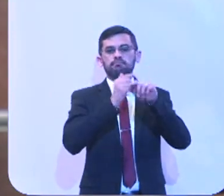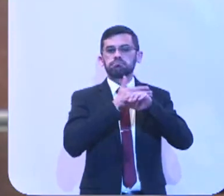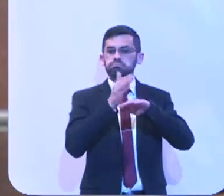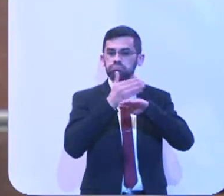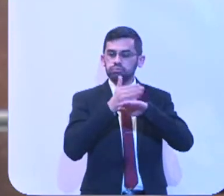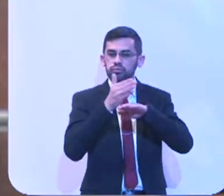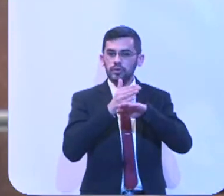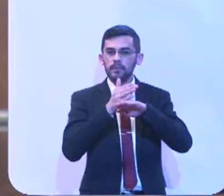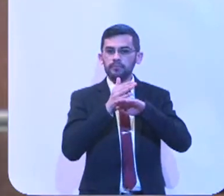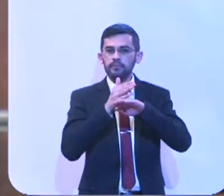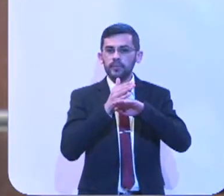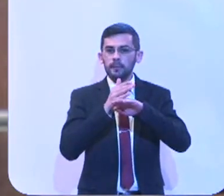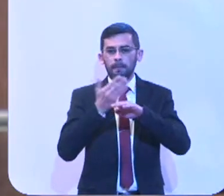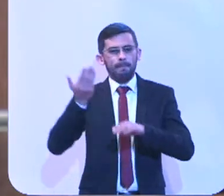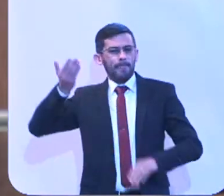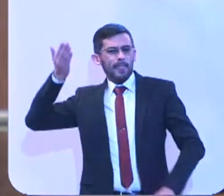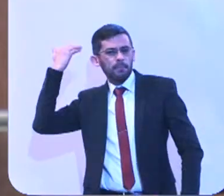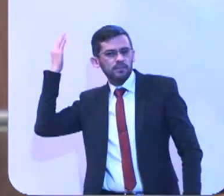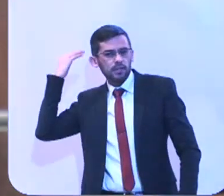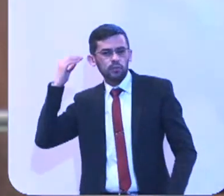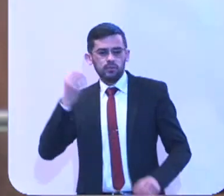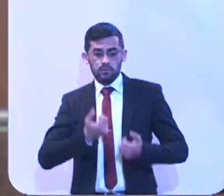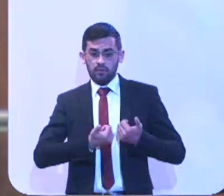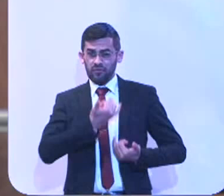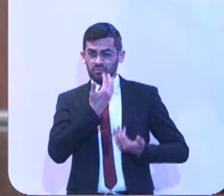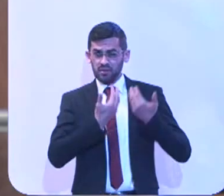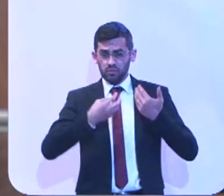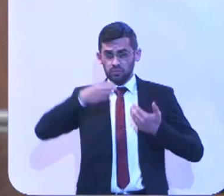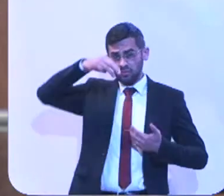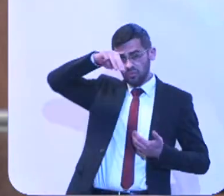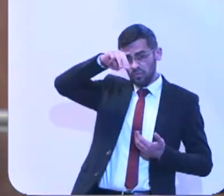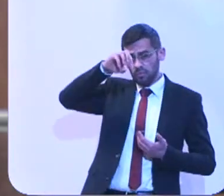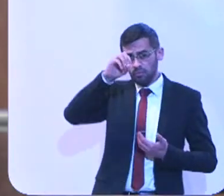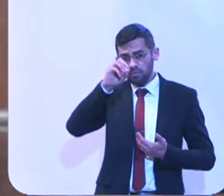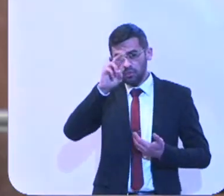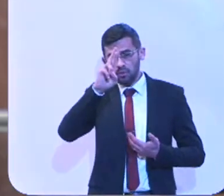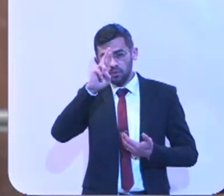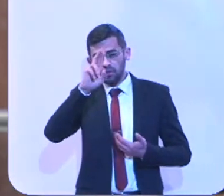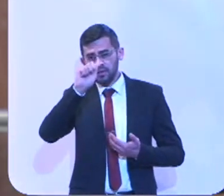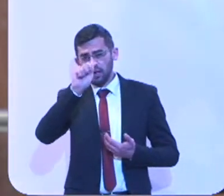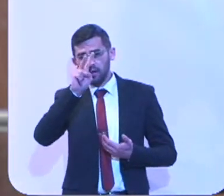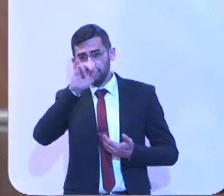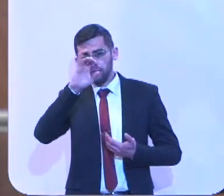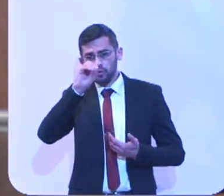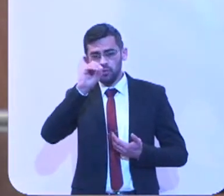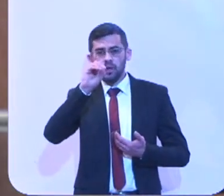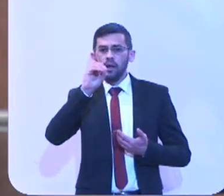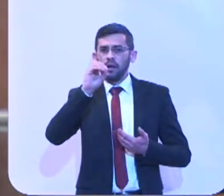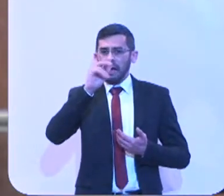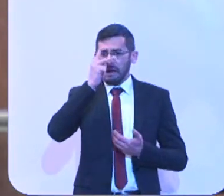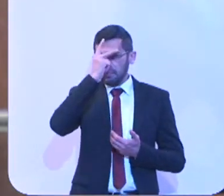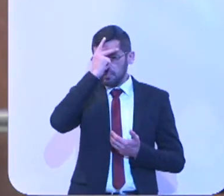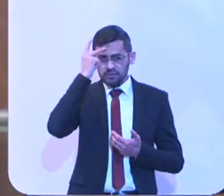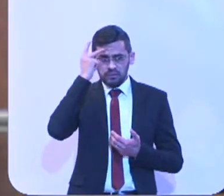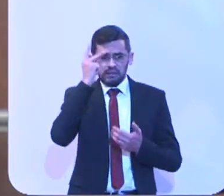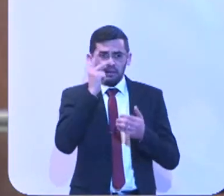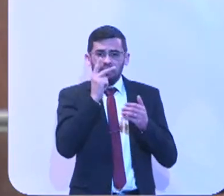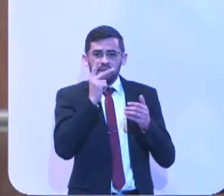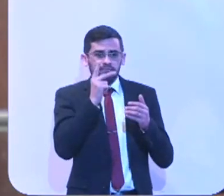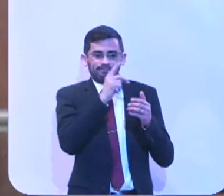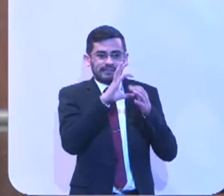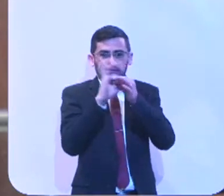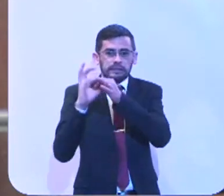O avivamento morável, ele acontece mediante uma igreja que não conseguia viver em